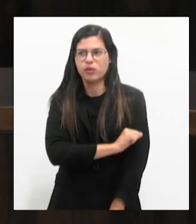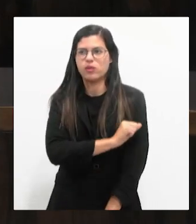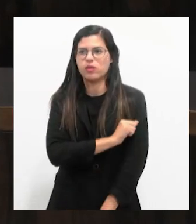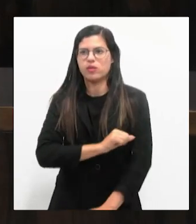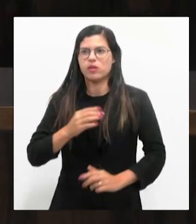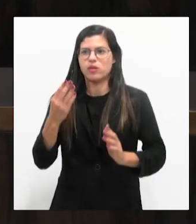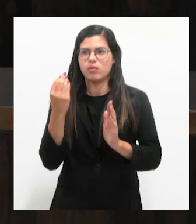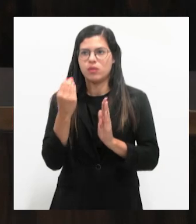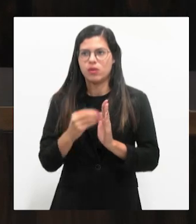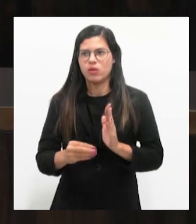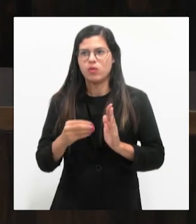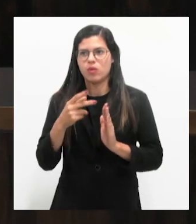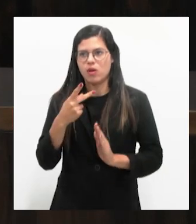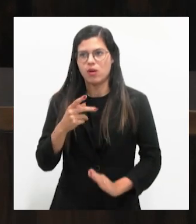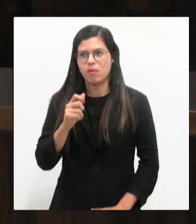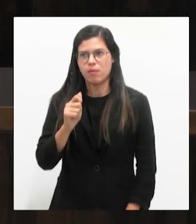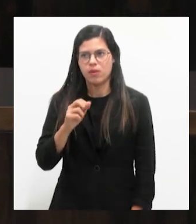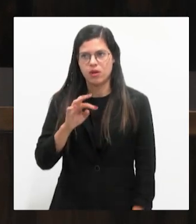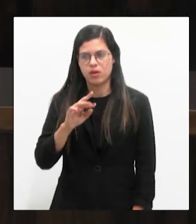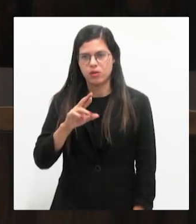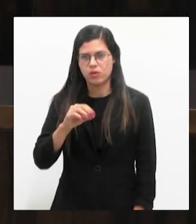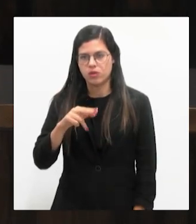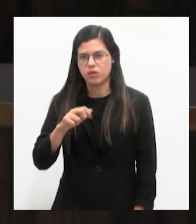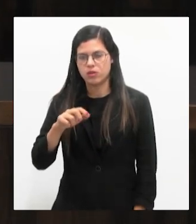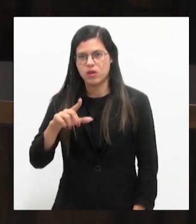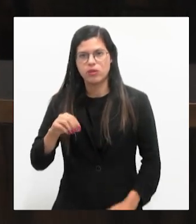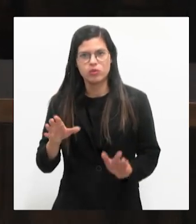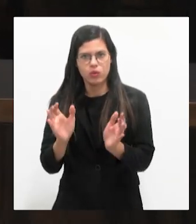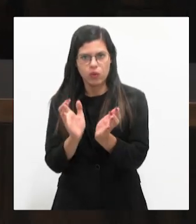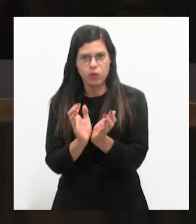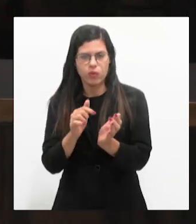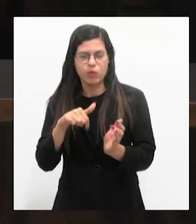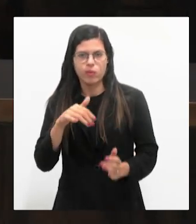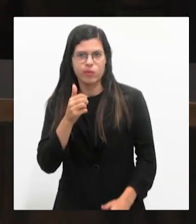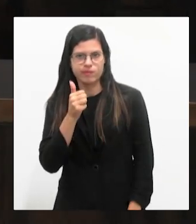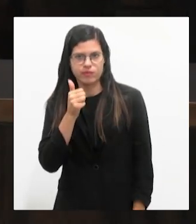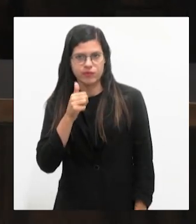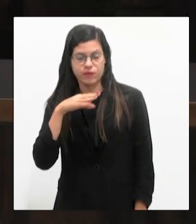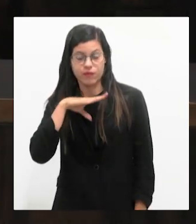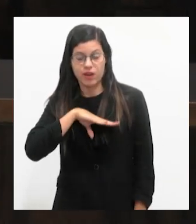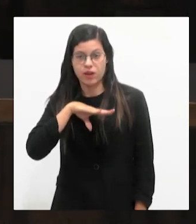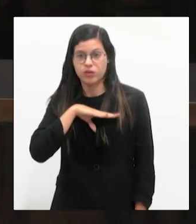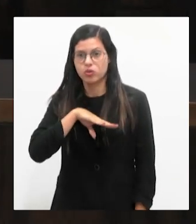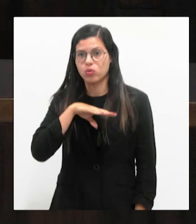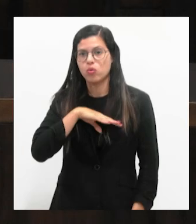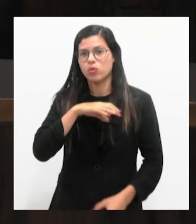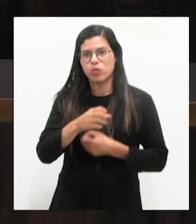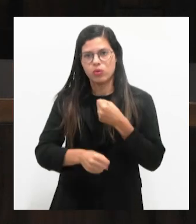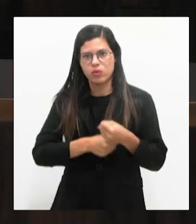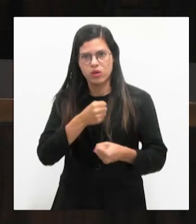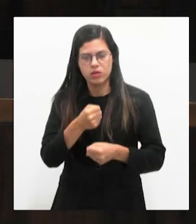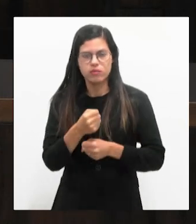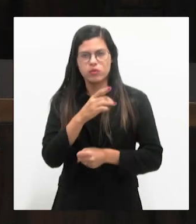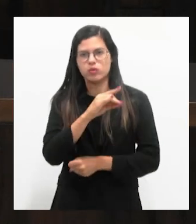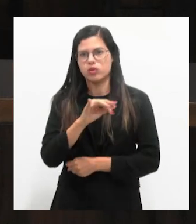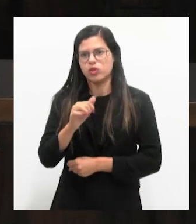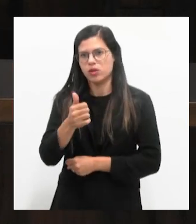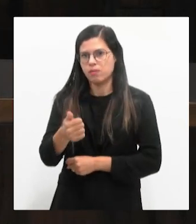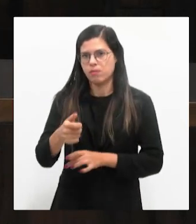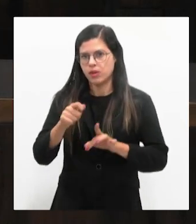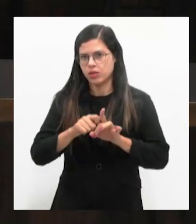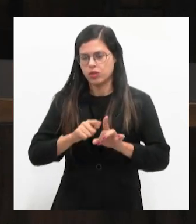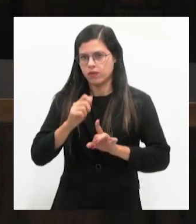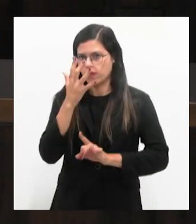o patronato régio ao Clube de Regatas Vasco da Gama, a ser comemorado anualmente no dia 1 de